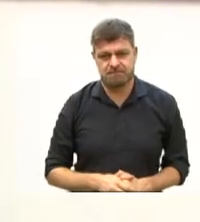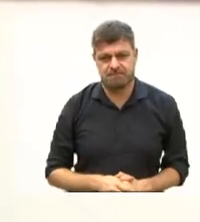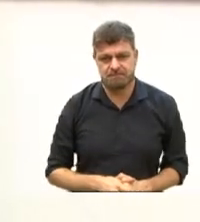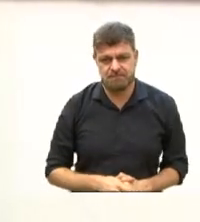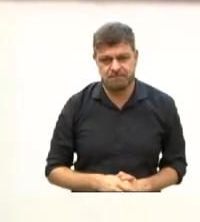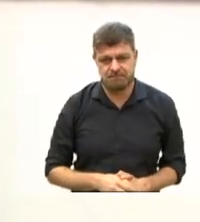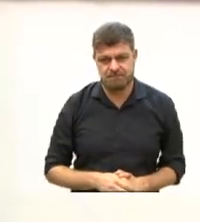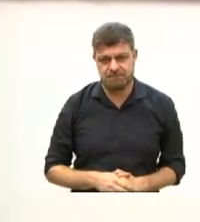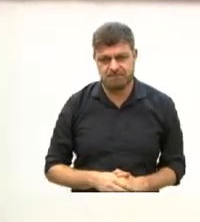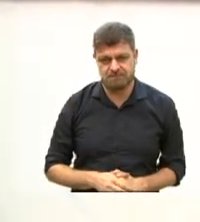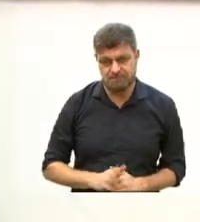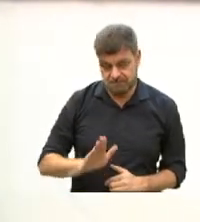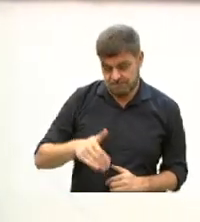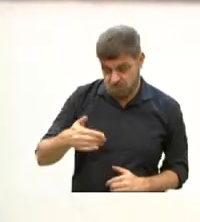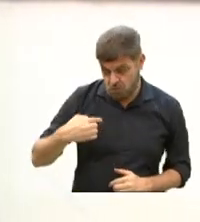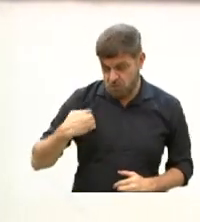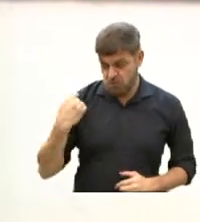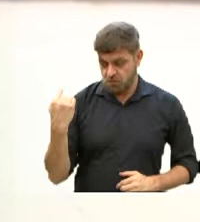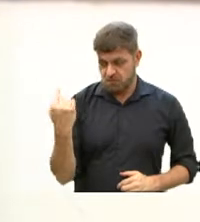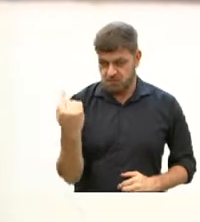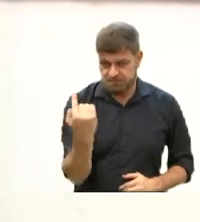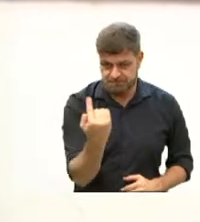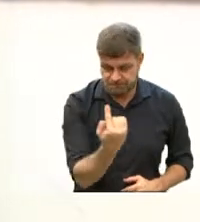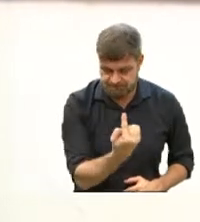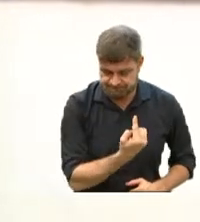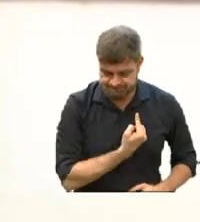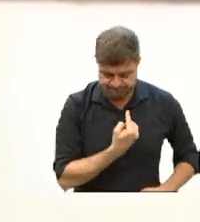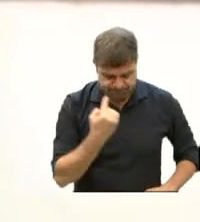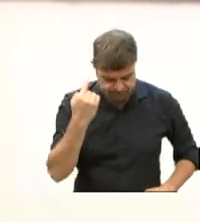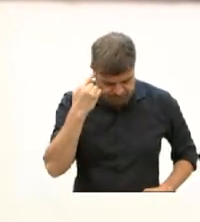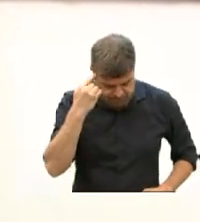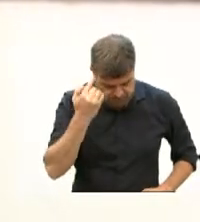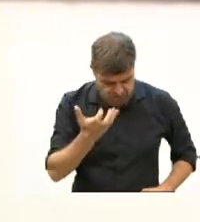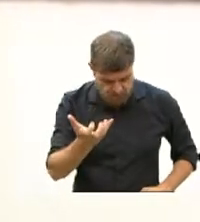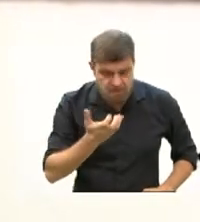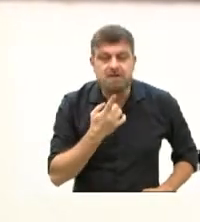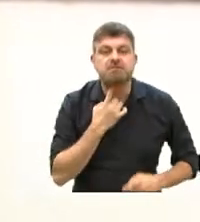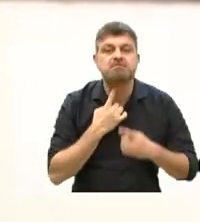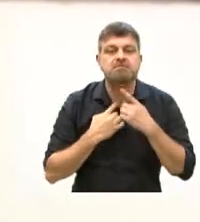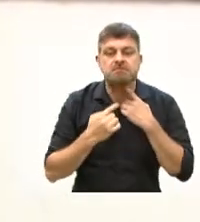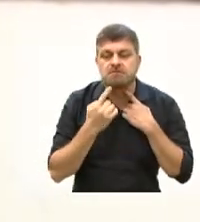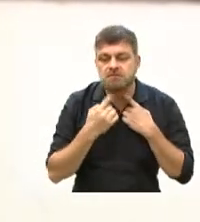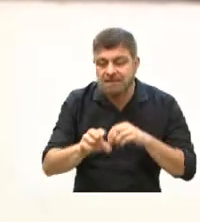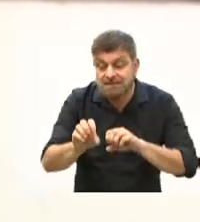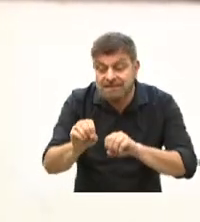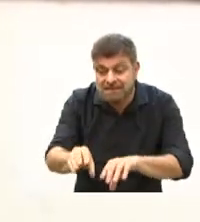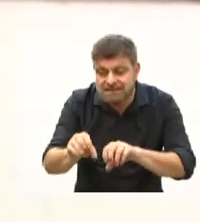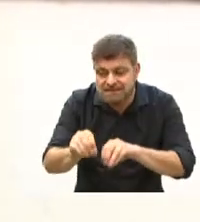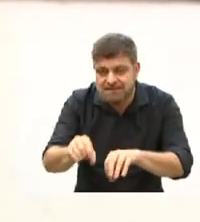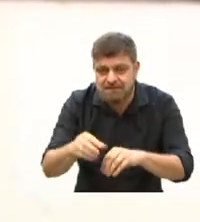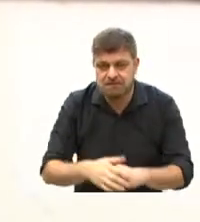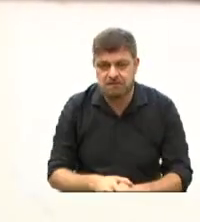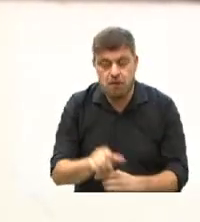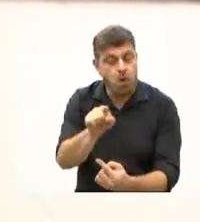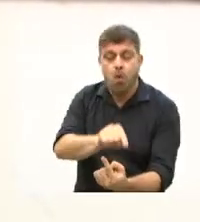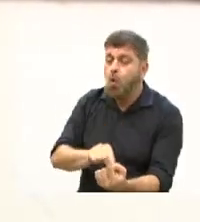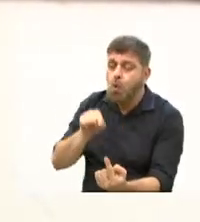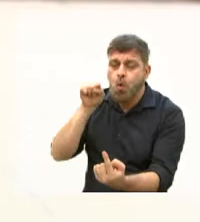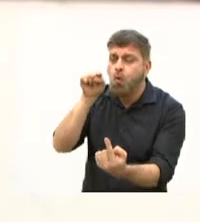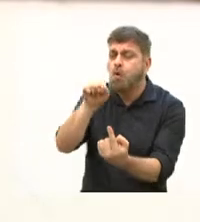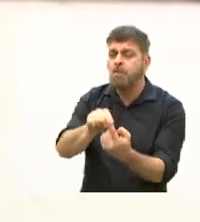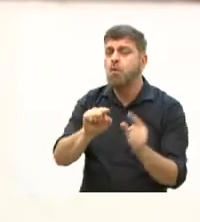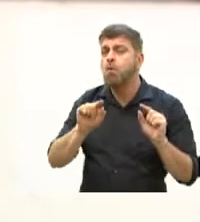quando nós nos propusemos a trabalhar com o ensino, o objetivo